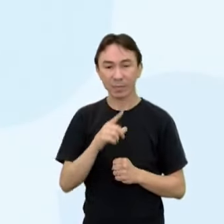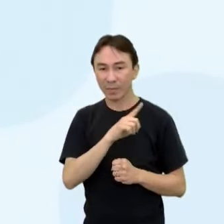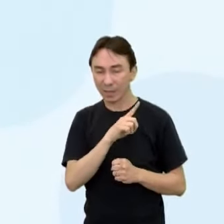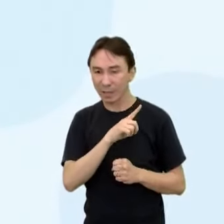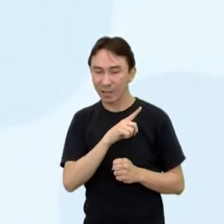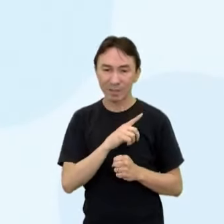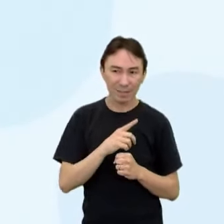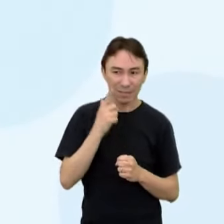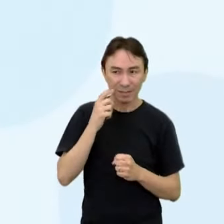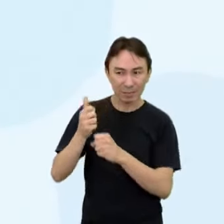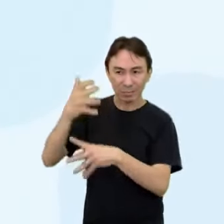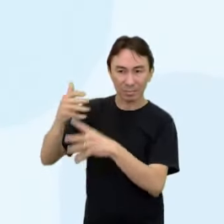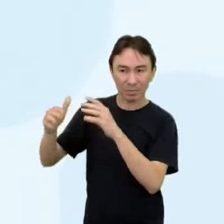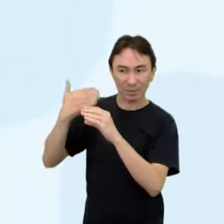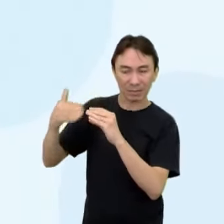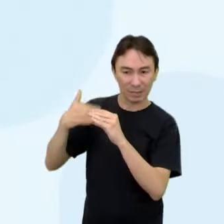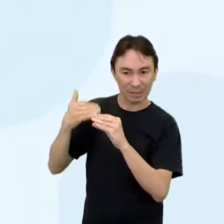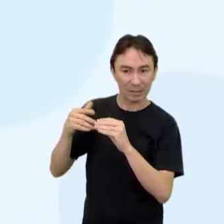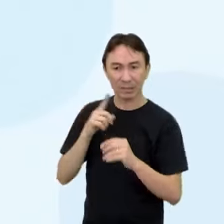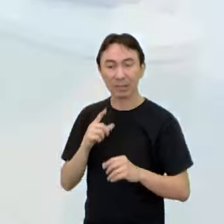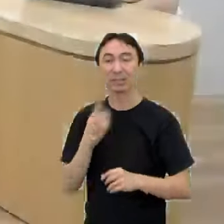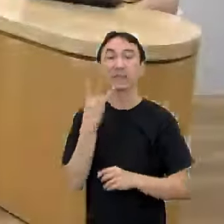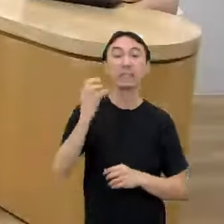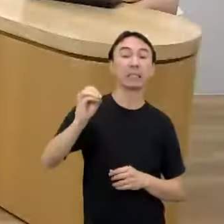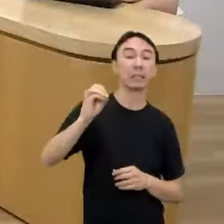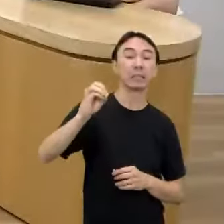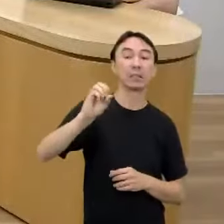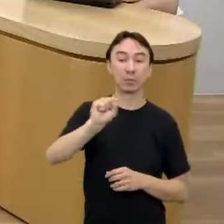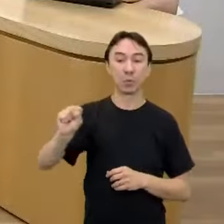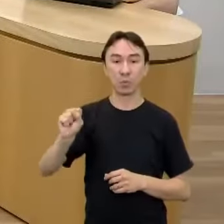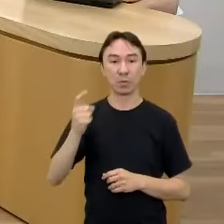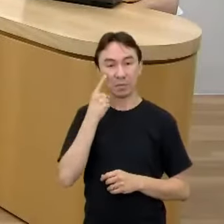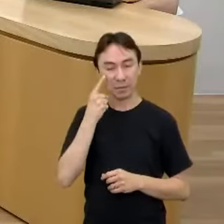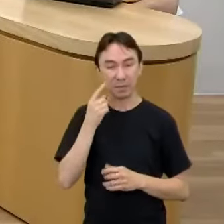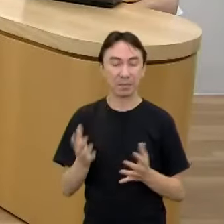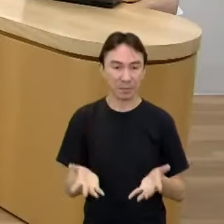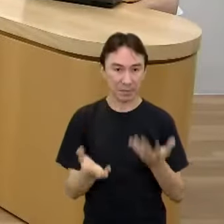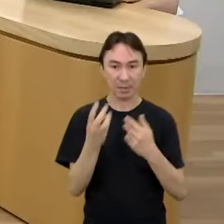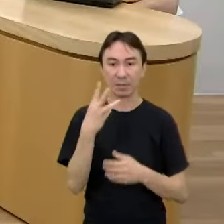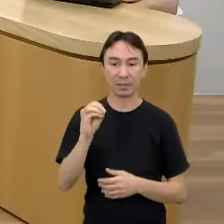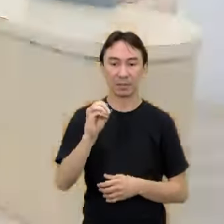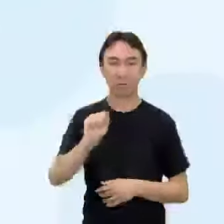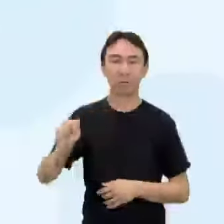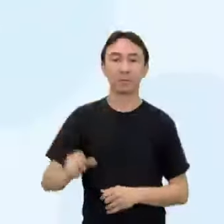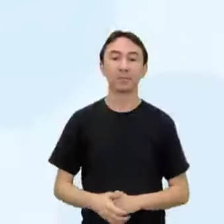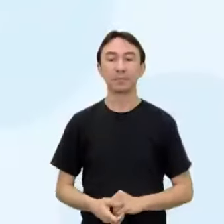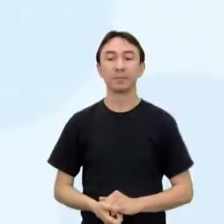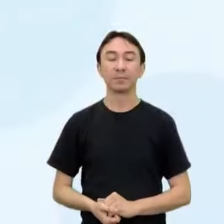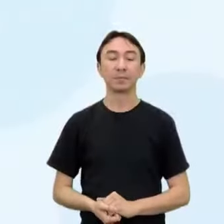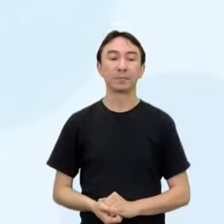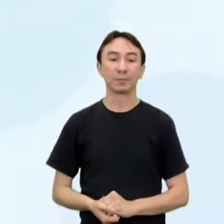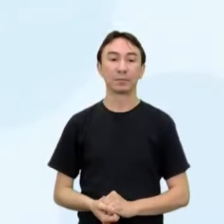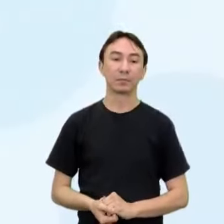coisa, você me fala, Ed, mas eu vou dar 30 segundinhos aí para eles. Ok. Ok? 30 seconds, there we go.